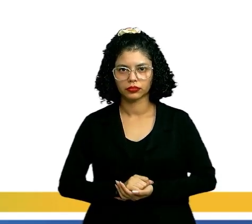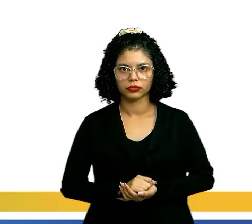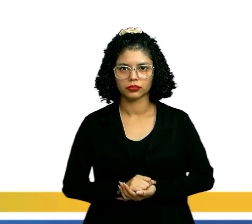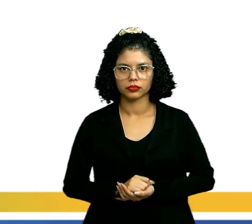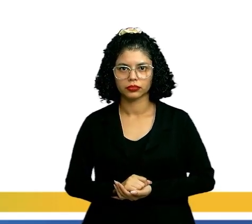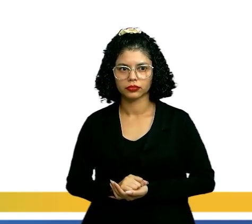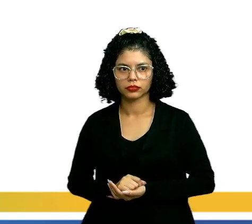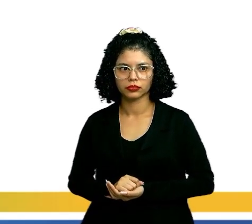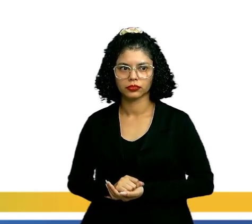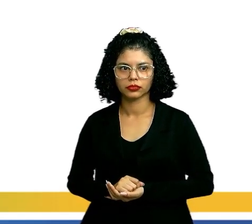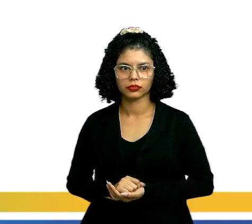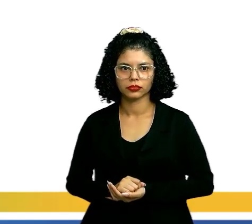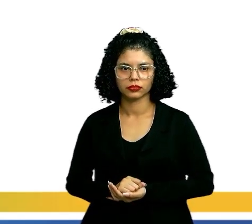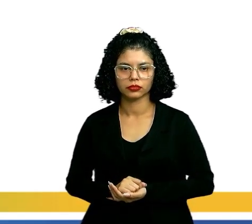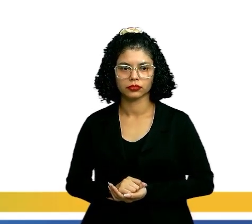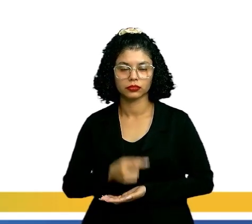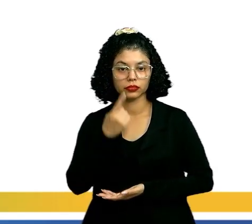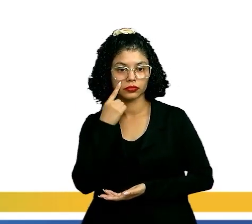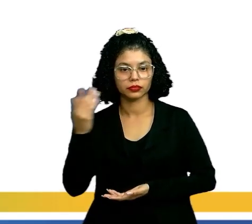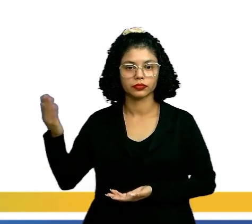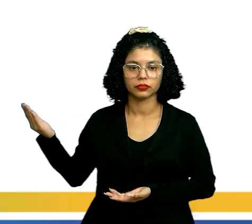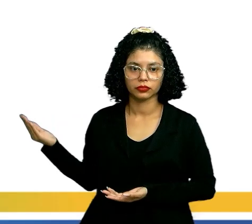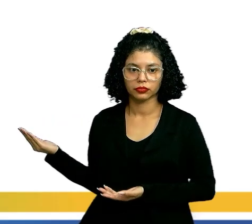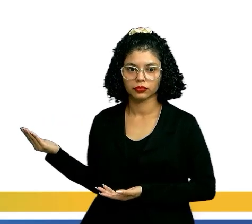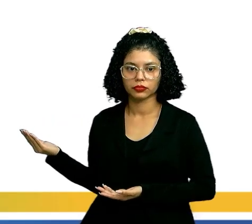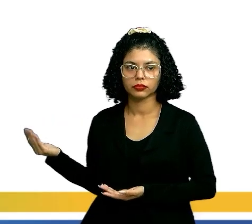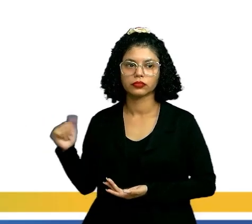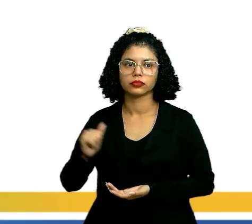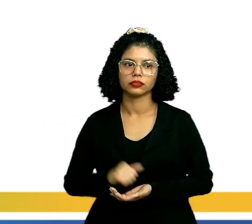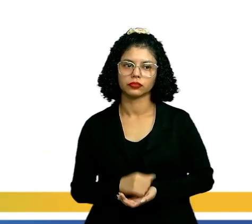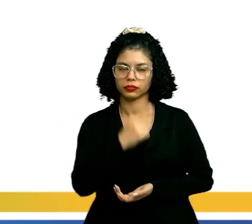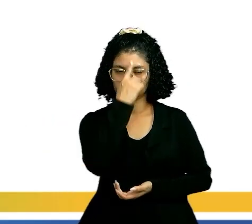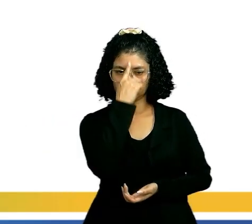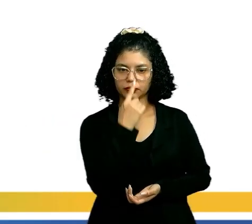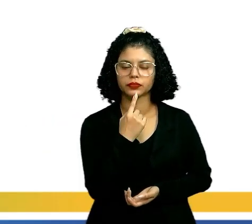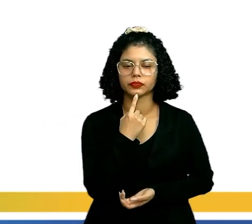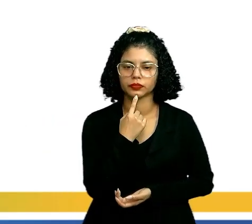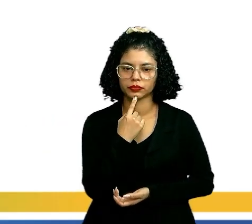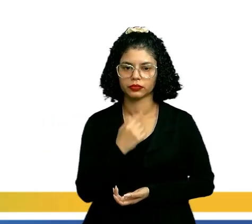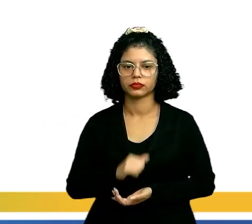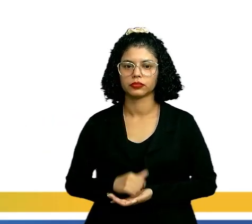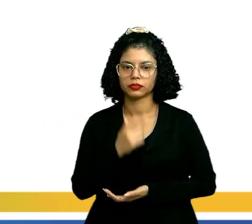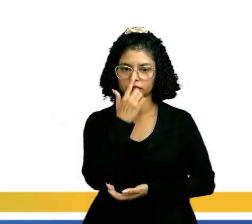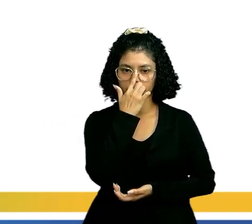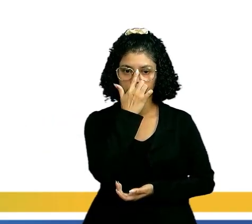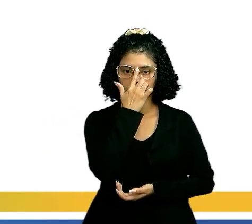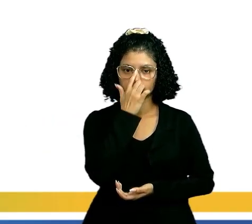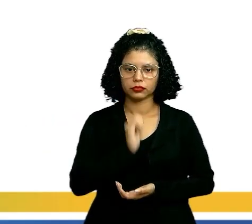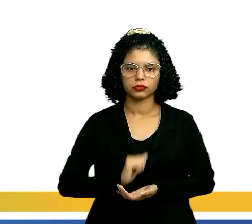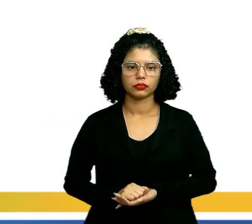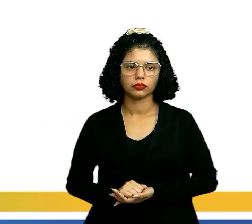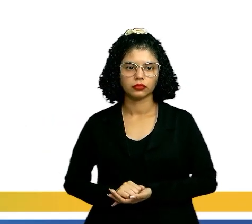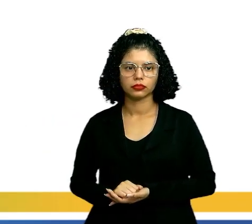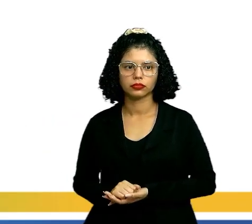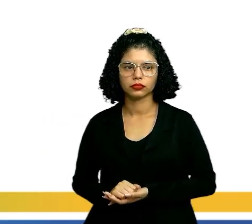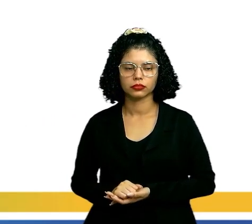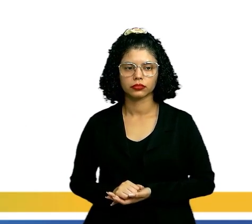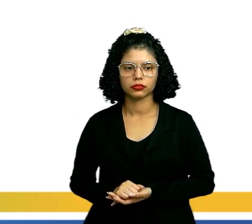bíblica. Vamos lá, mais uma vez o texto, mais uma vez a foto das duas